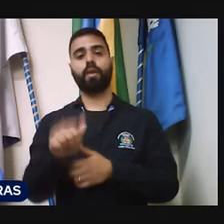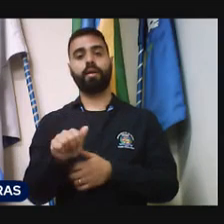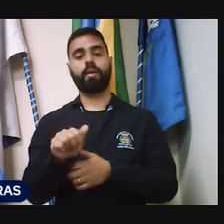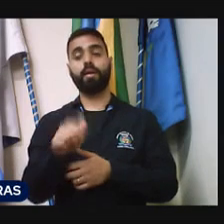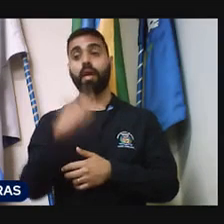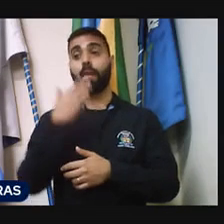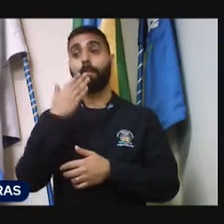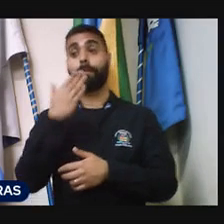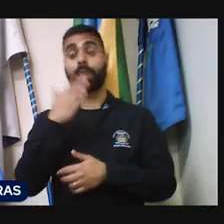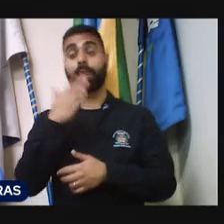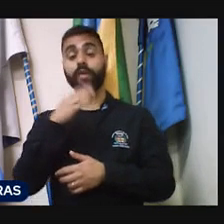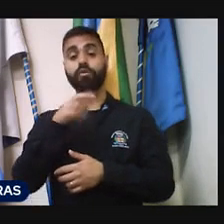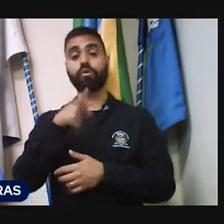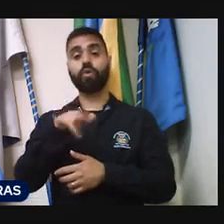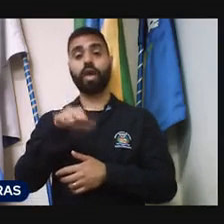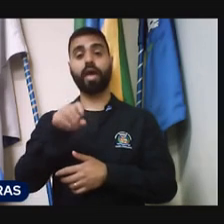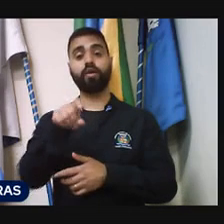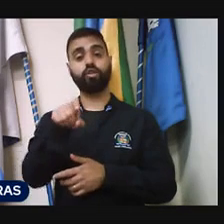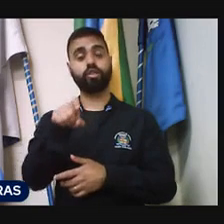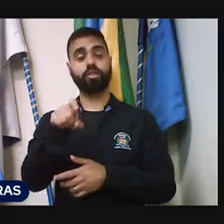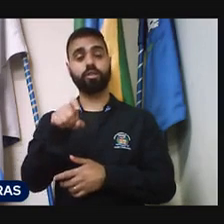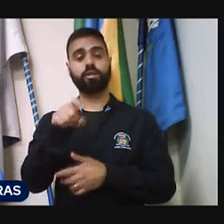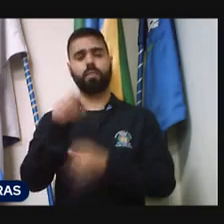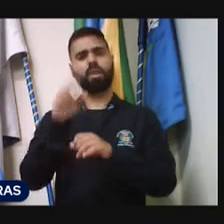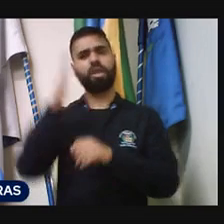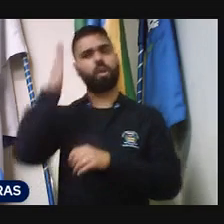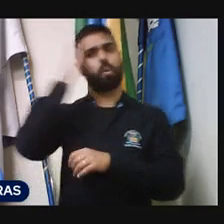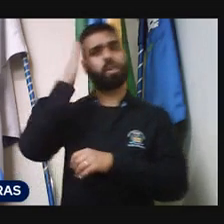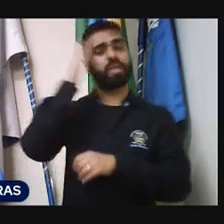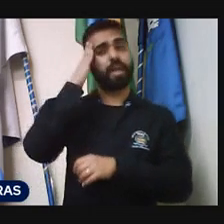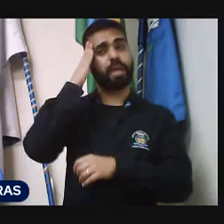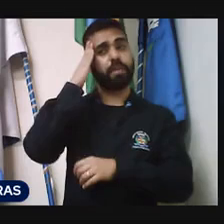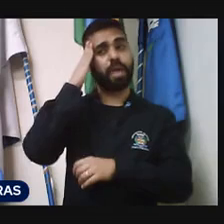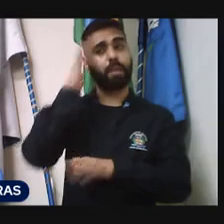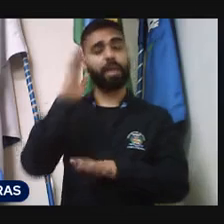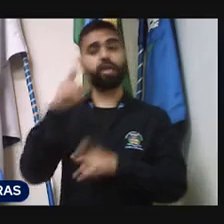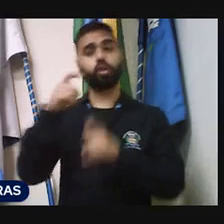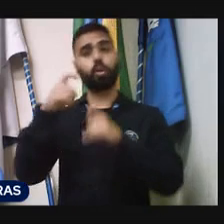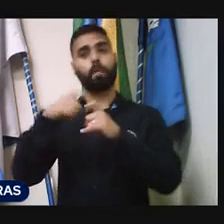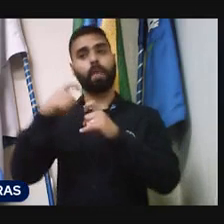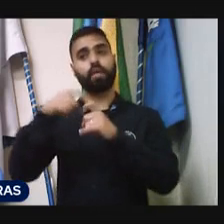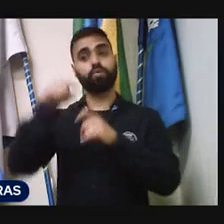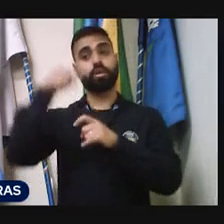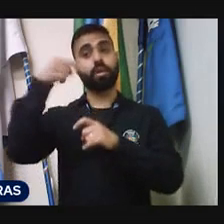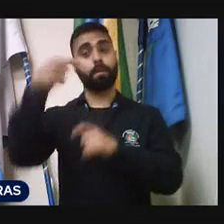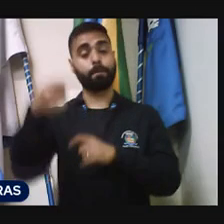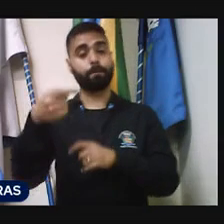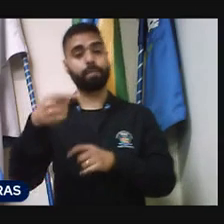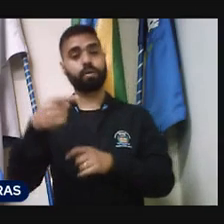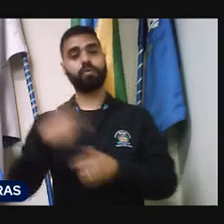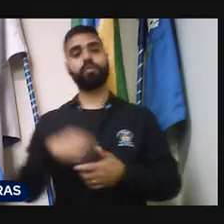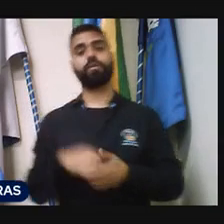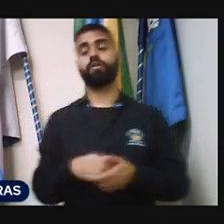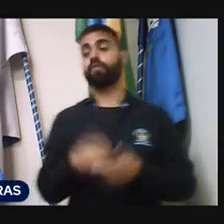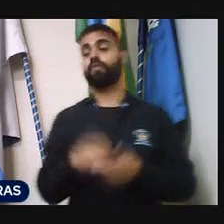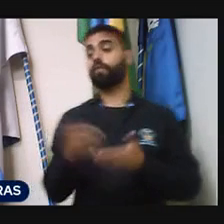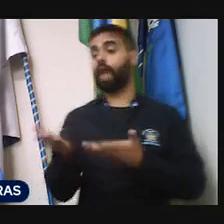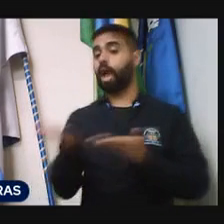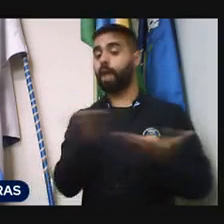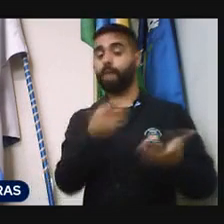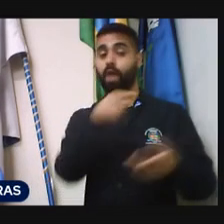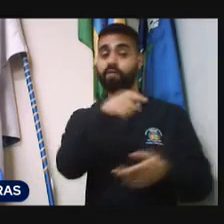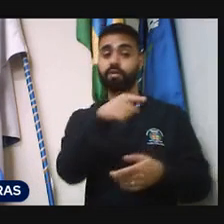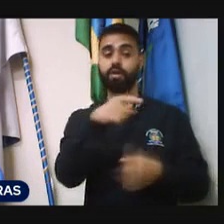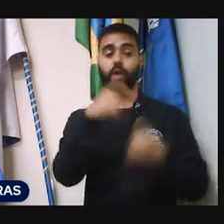peça o raio x Por mais que você não saiba pelo menos o ortopedista depois que está de sobreaviso que você irá encaminhar